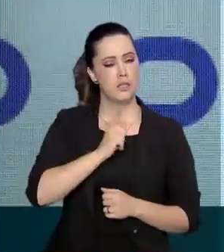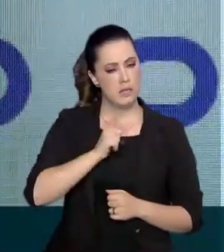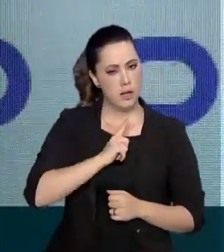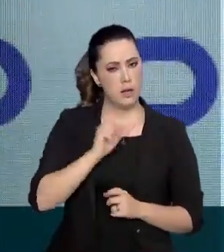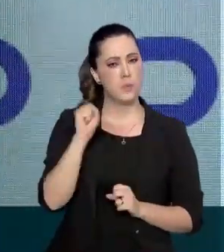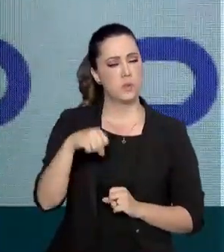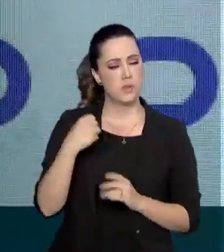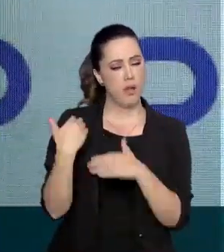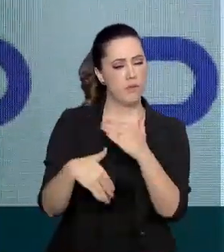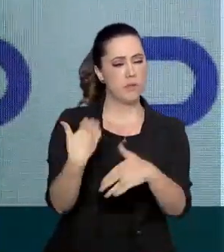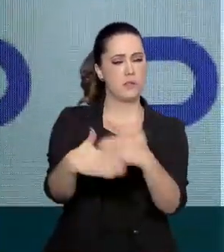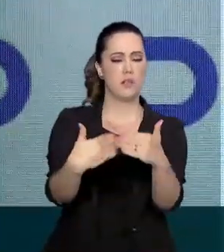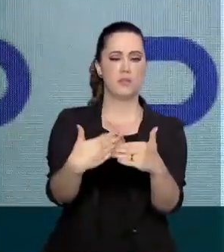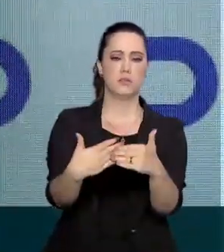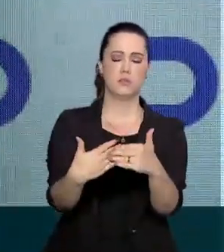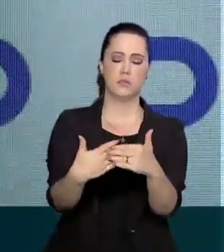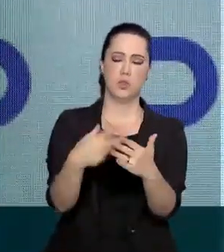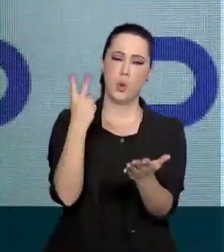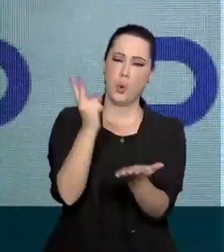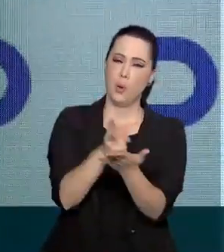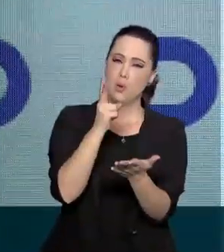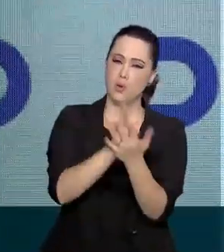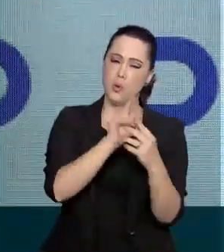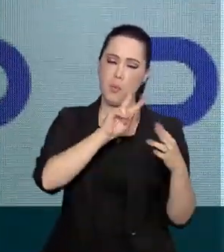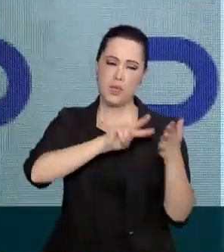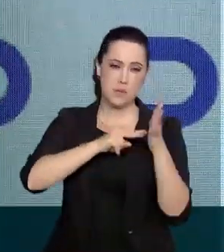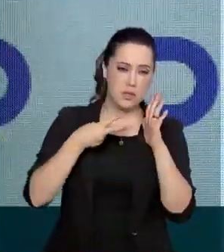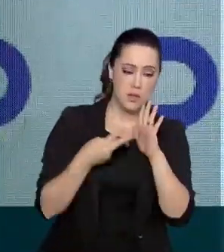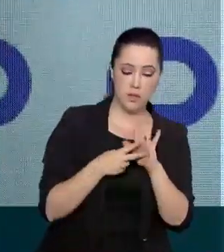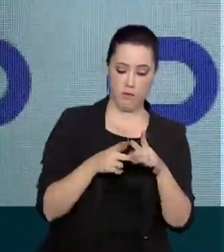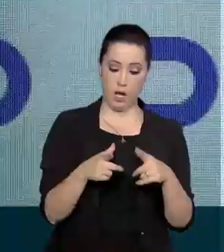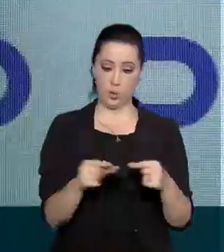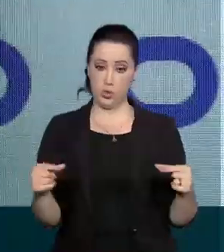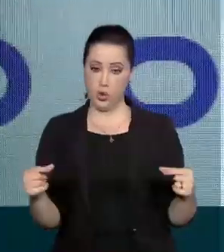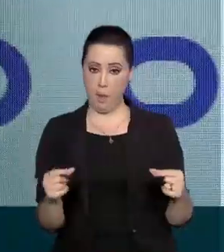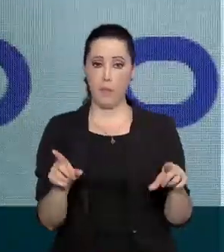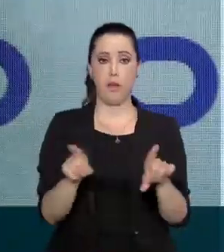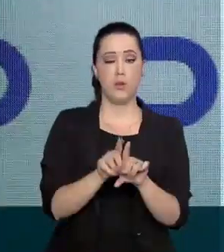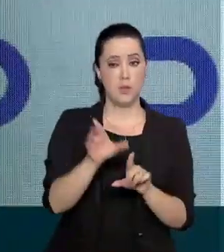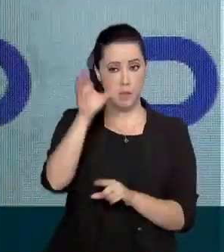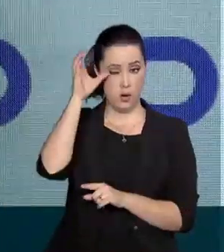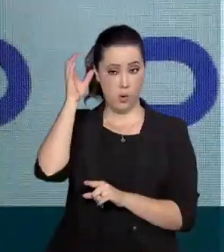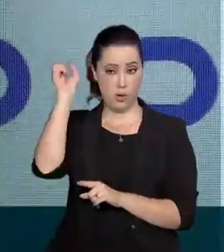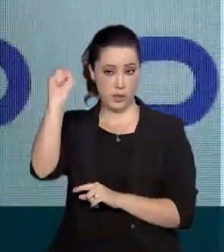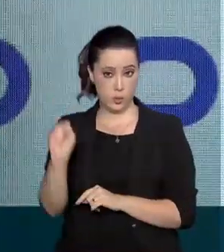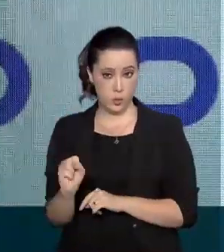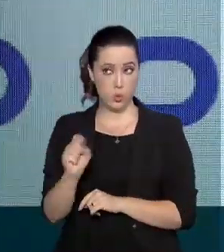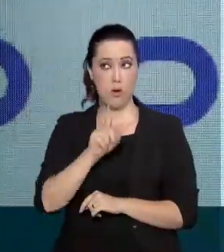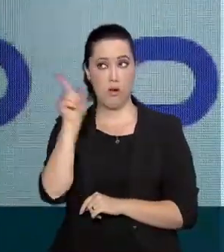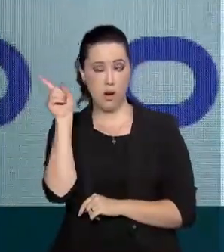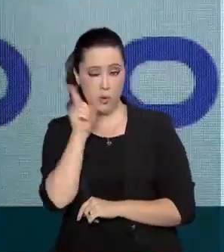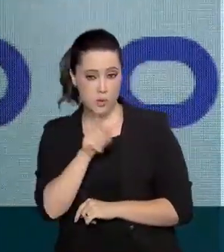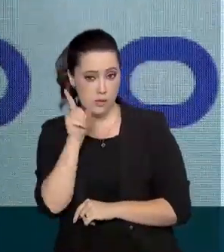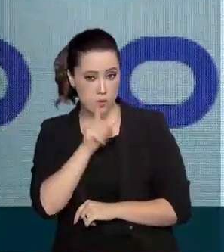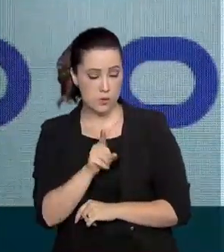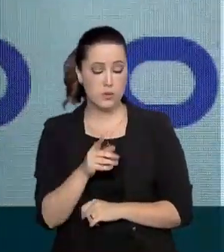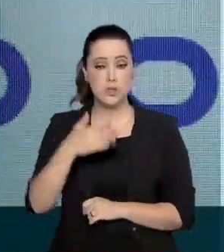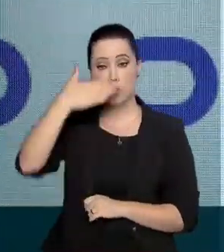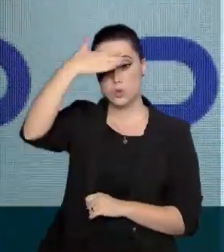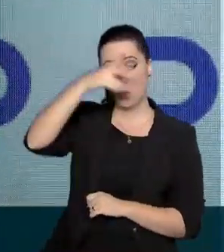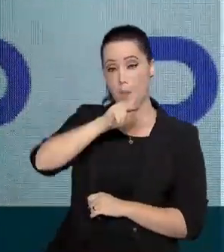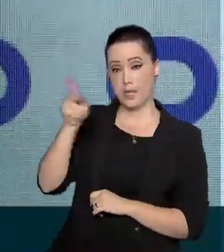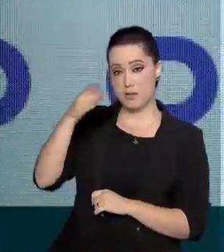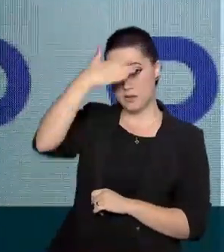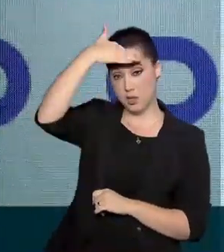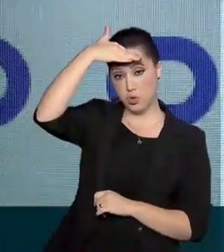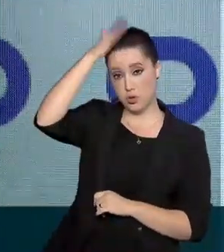estamos bastante avançados no mesmo sentido com o Japão, Coreia do Sul. Trump, né, tem nos dado uma atenção toda